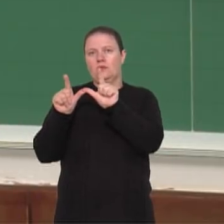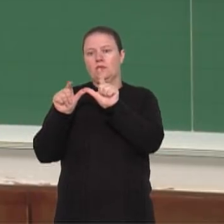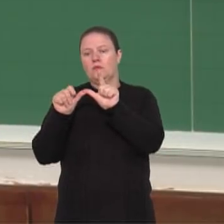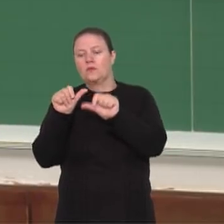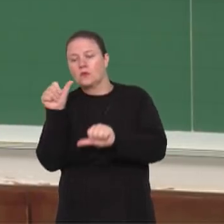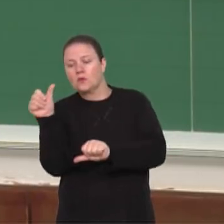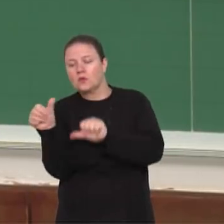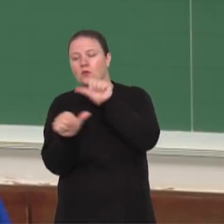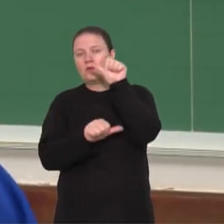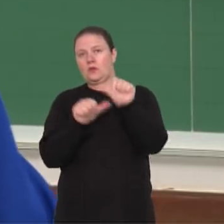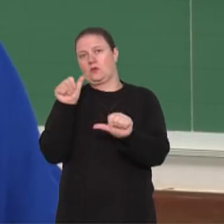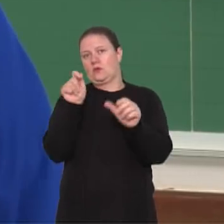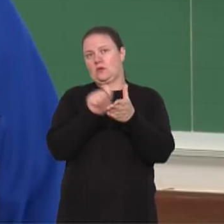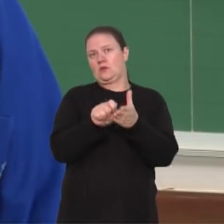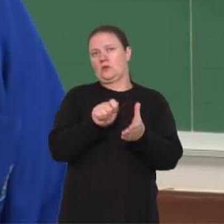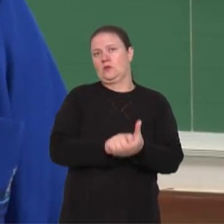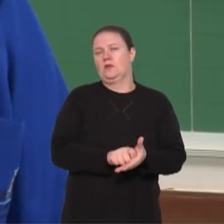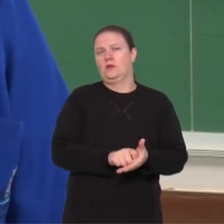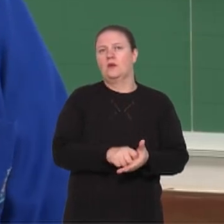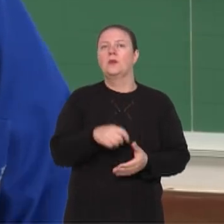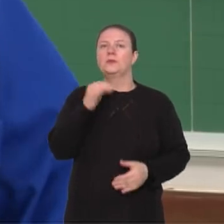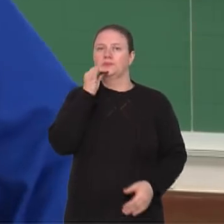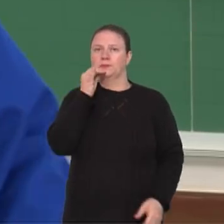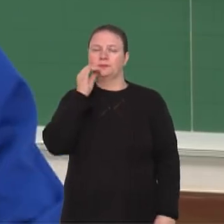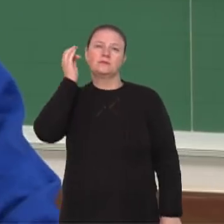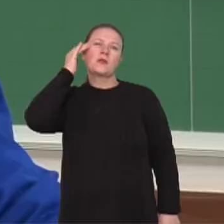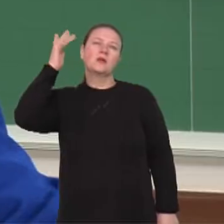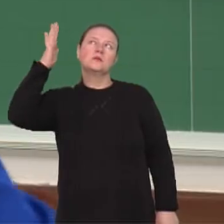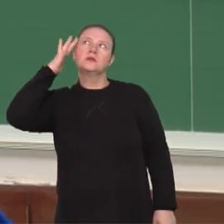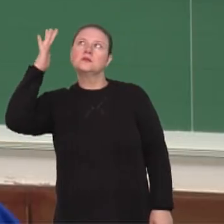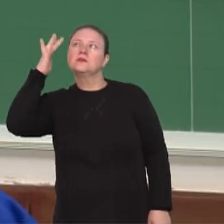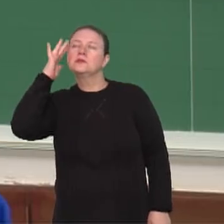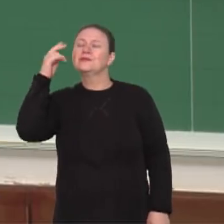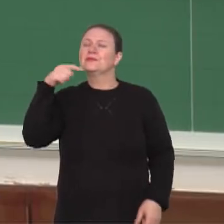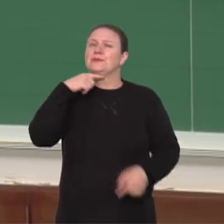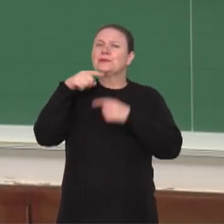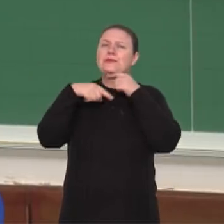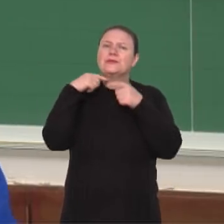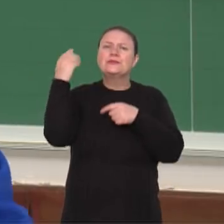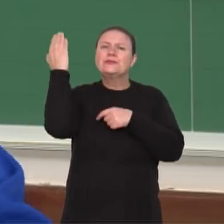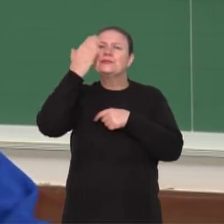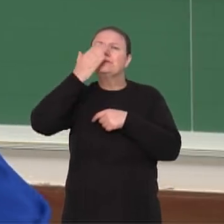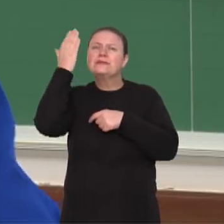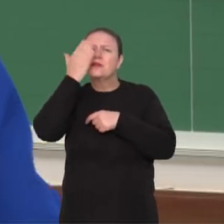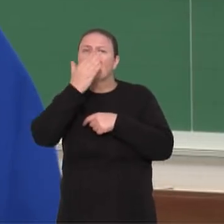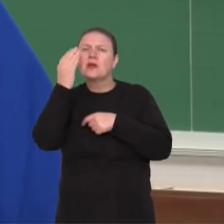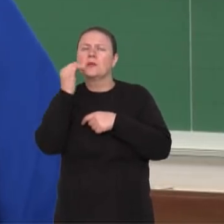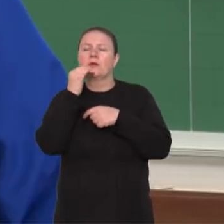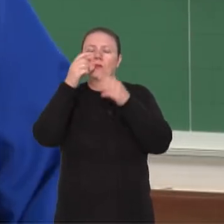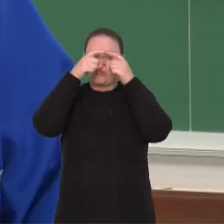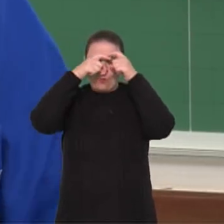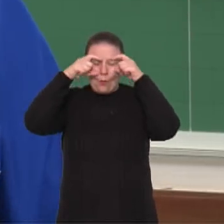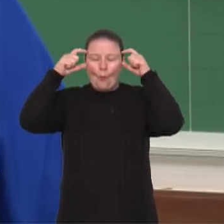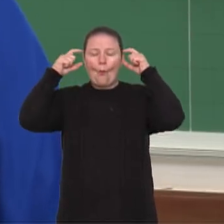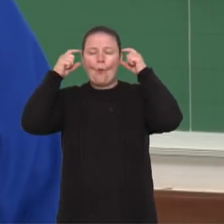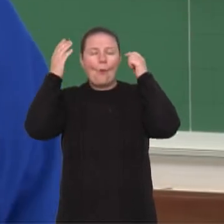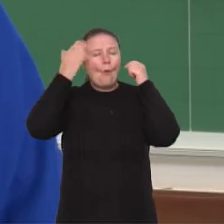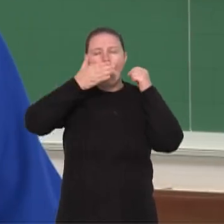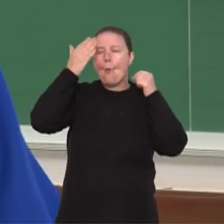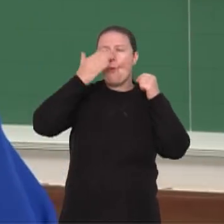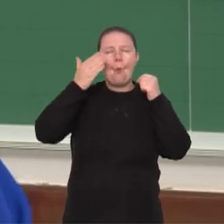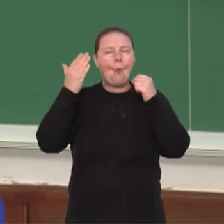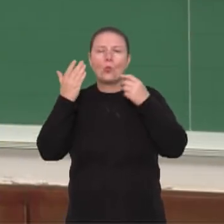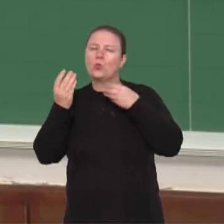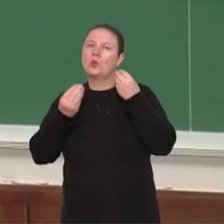Então vocês vão imaginar assim, pensem que eu não consigo ver por alguma razão, vendar os meus olhos, né? Eu não consigo